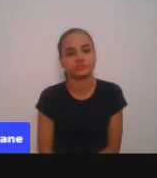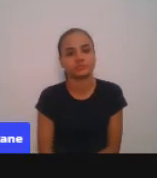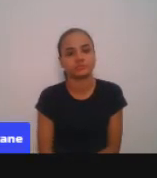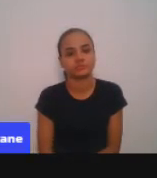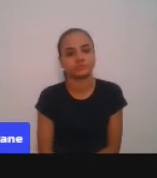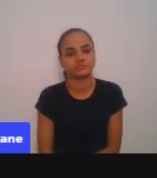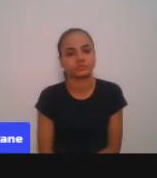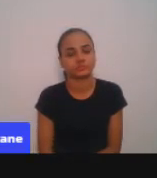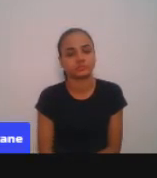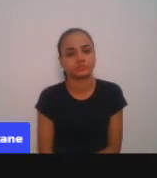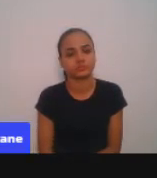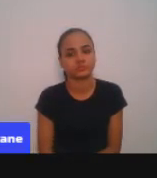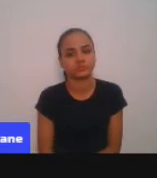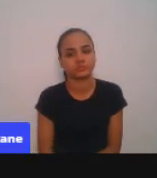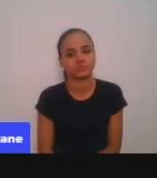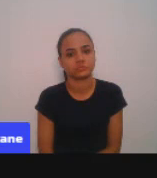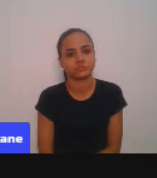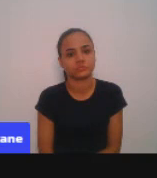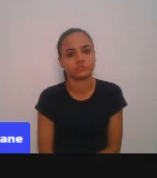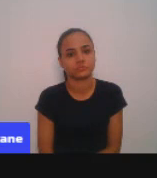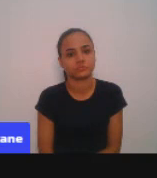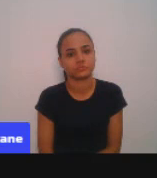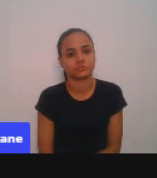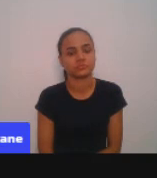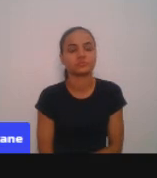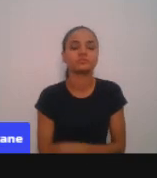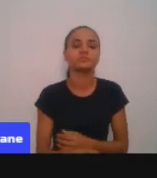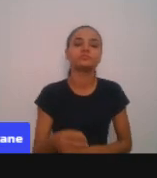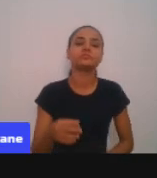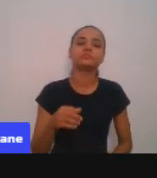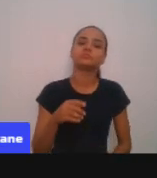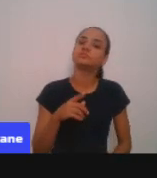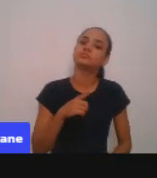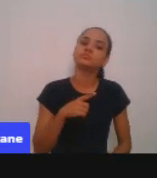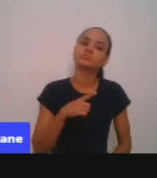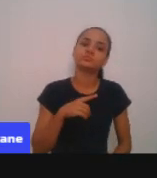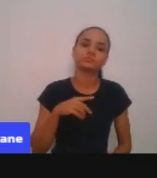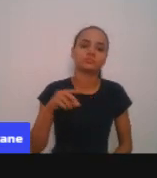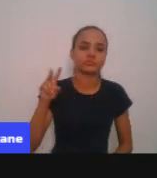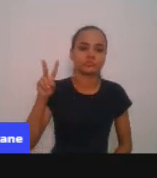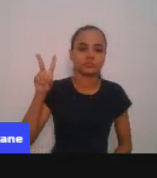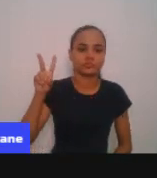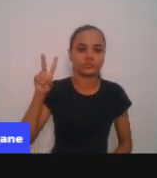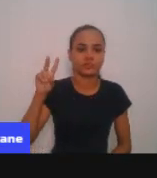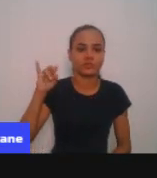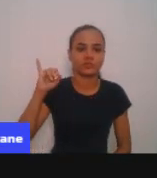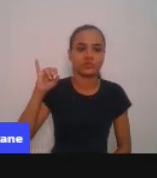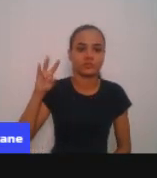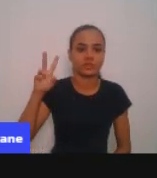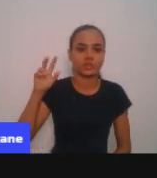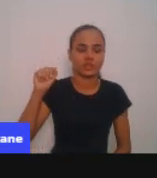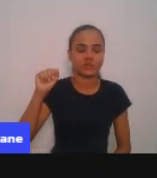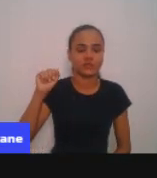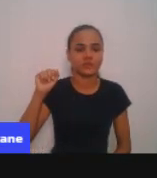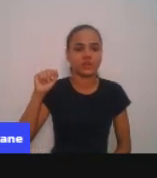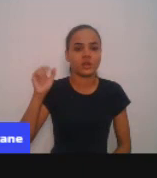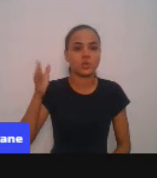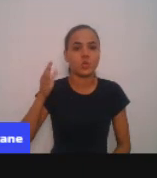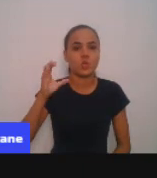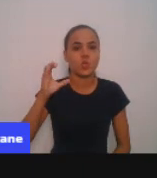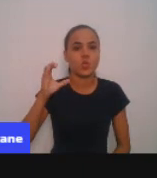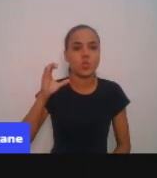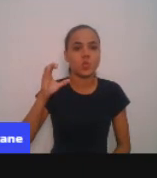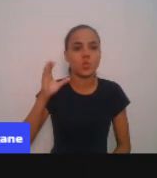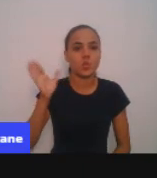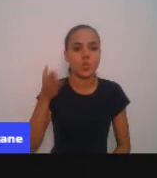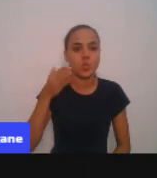Tem o VivaCult, que também faz esse efeito, né? Que também é super fácil, serve tanto para